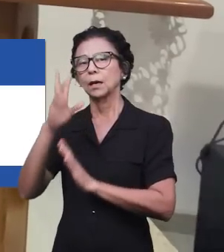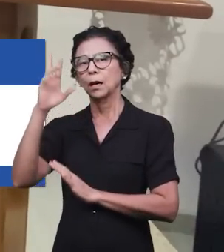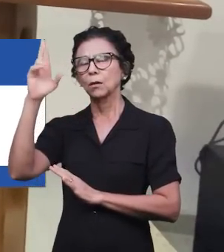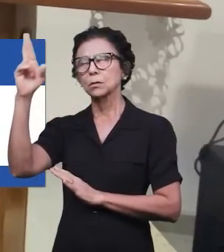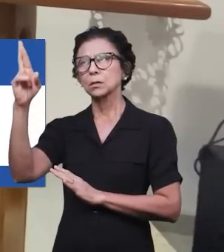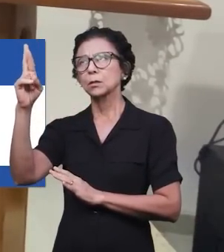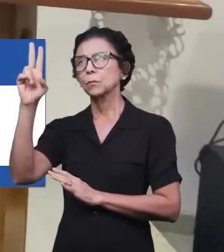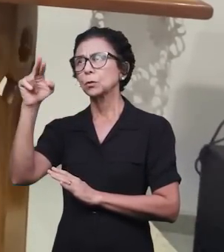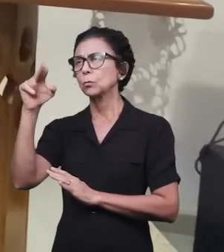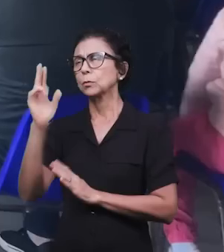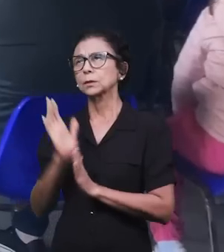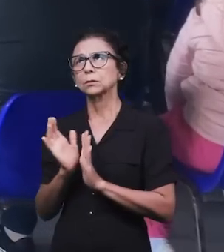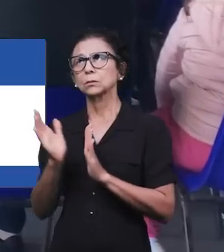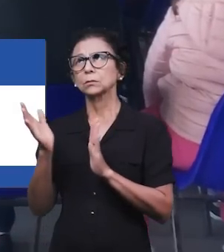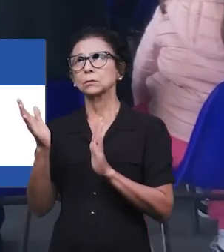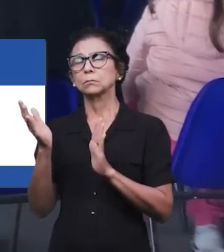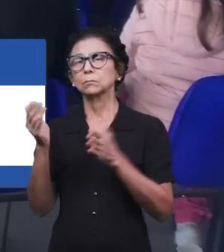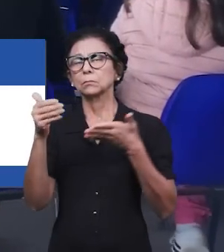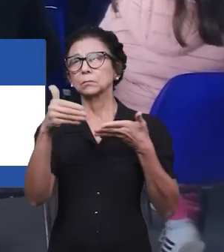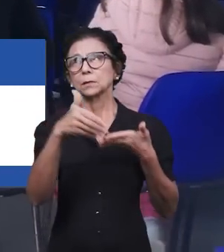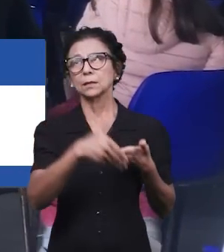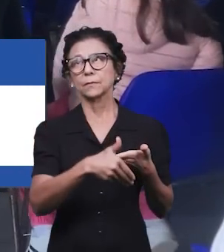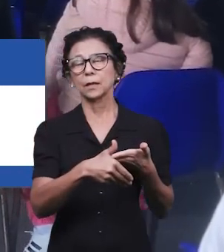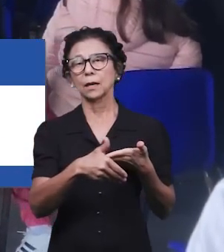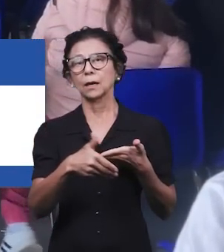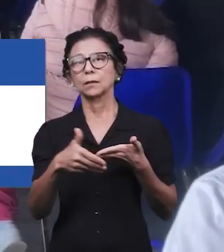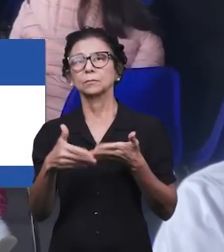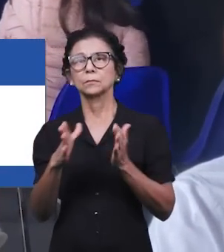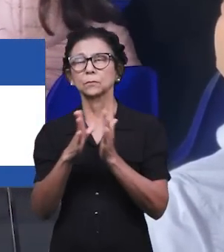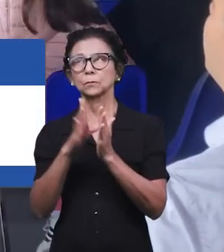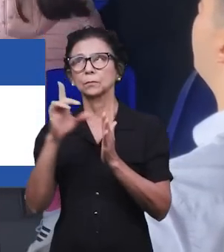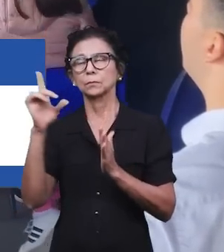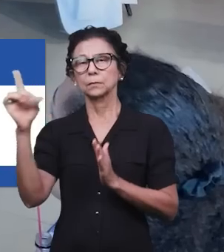dos seus mandamentos. O Anfiteatro Criciúma